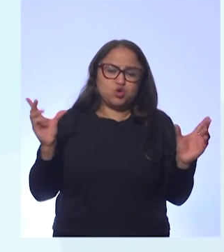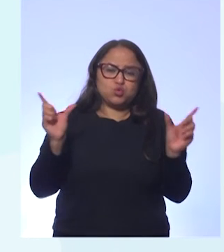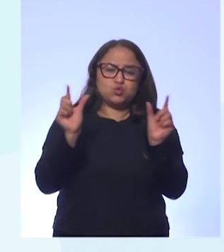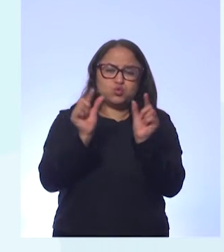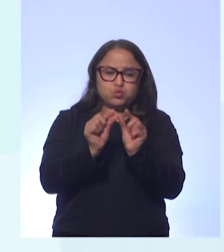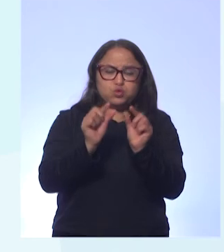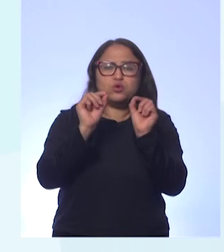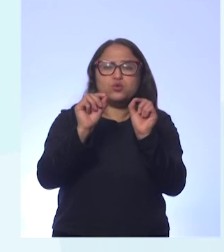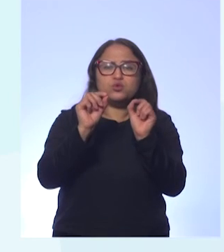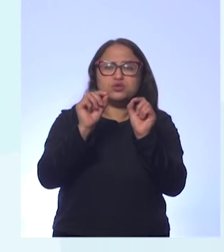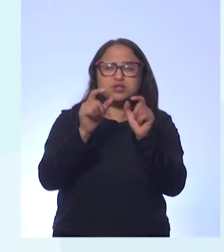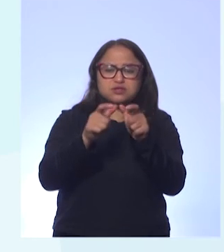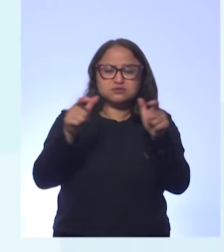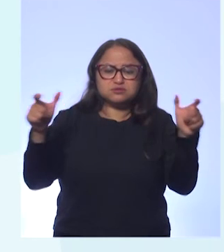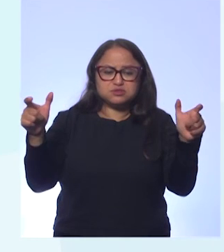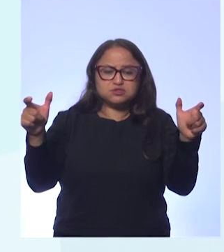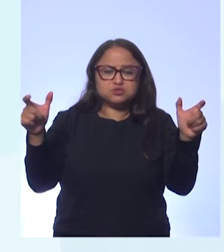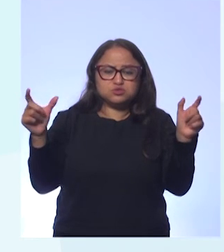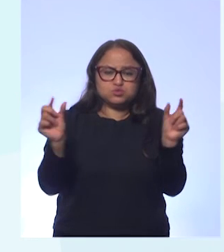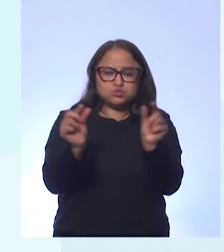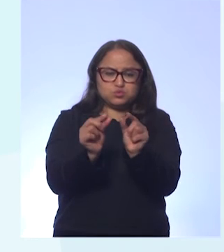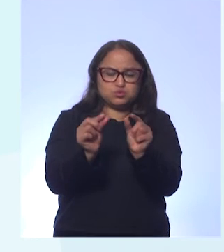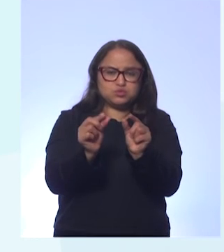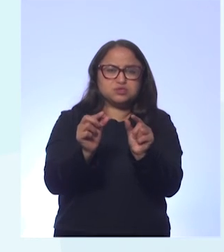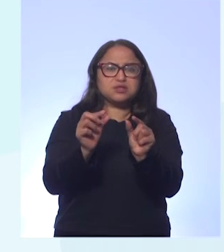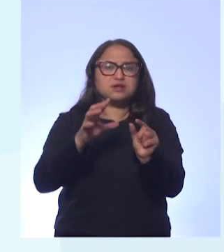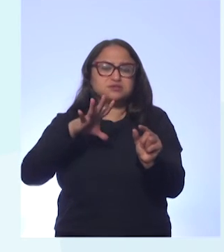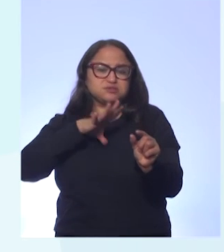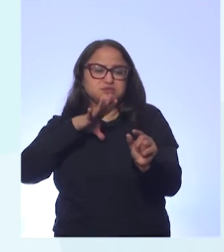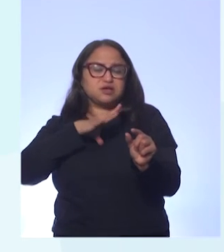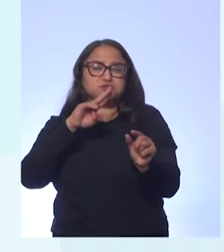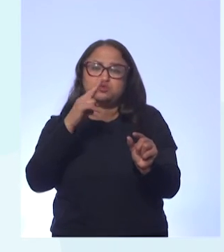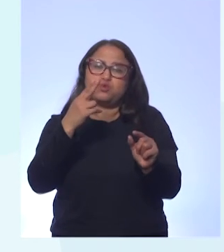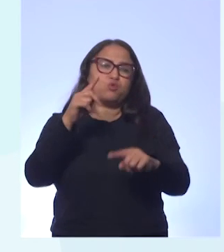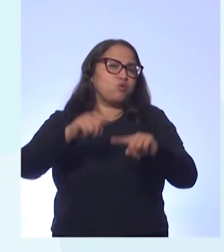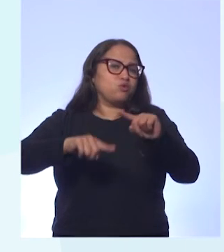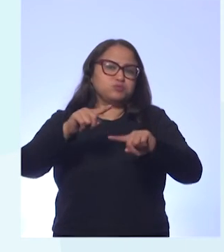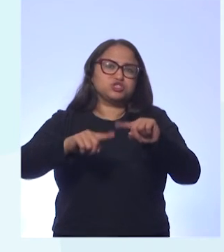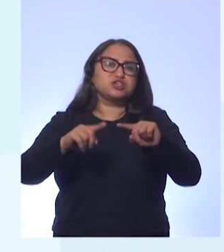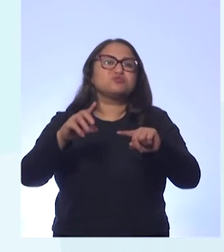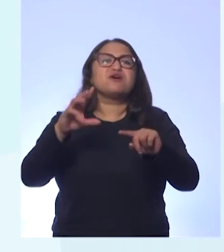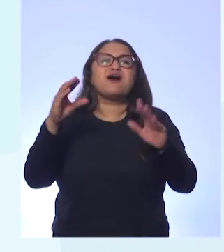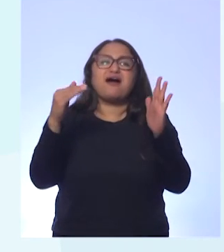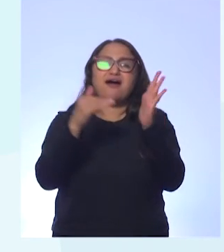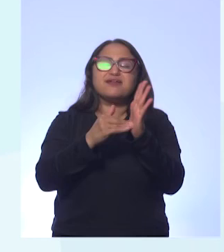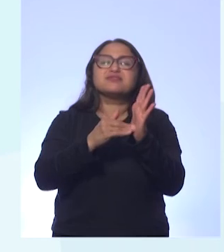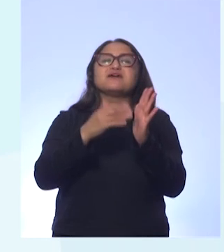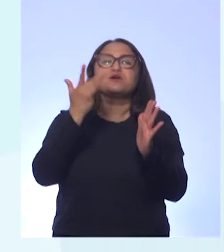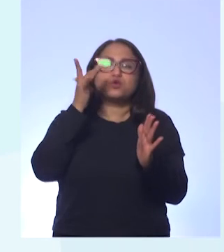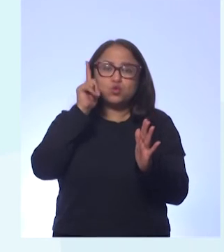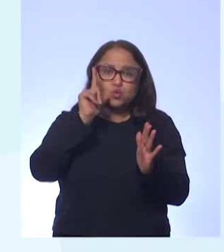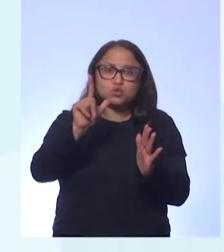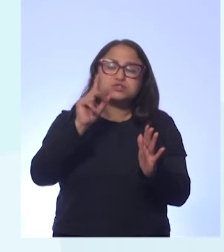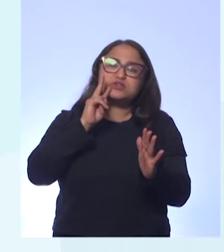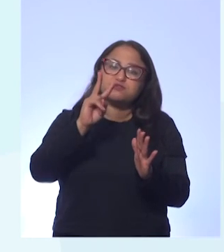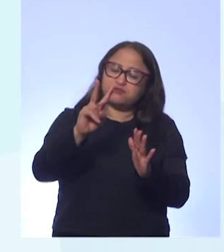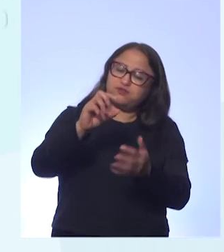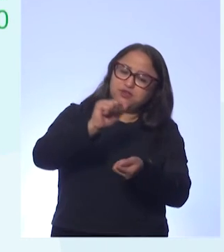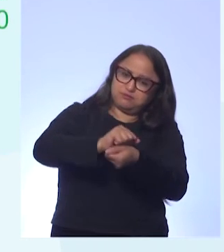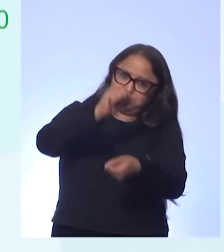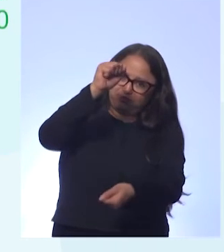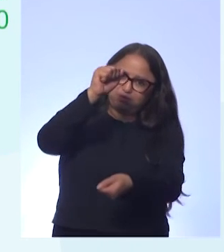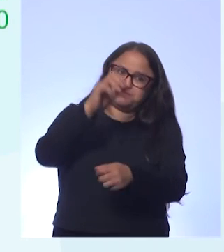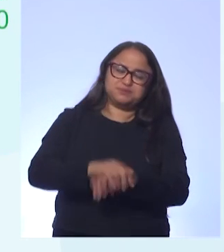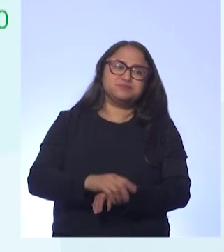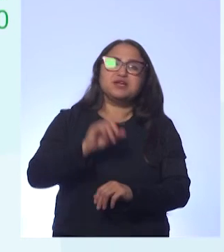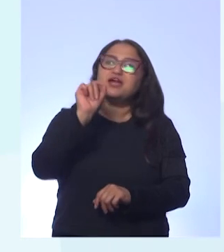do que é a distância na cidade, seja lá do objeto que for, até caber no mapa de 200.000 vezes. É isso que significa,